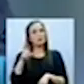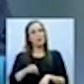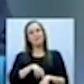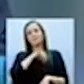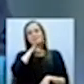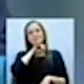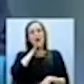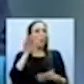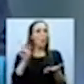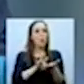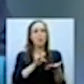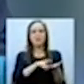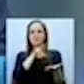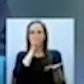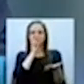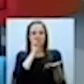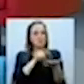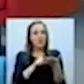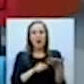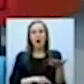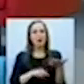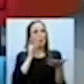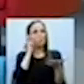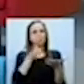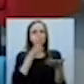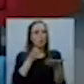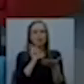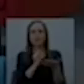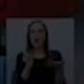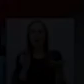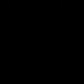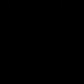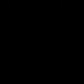no livro, cheirá-lo, claro. Procurar a dimensão das palavras, uma ou outra imagem que ali vai ficando.